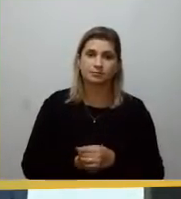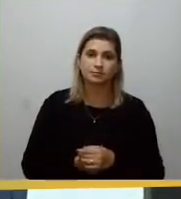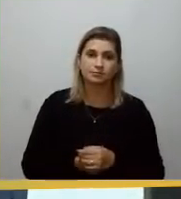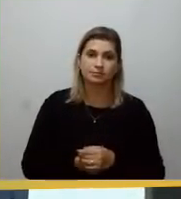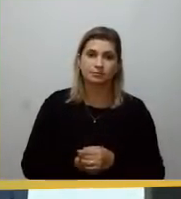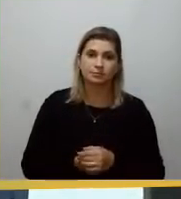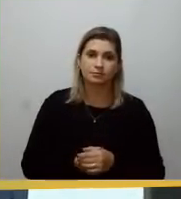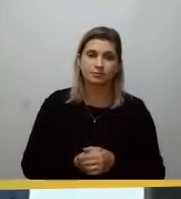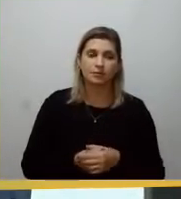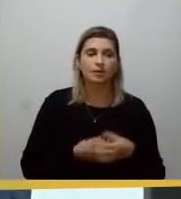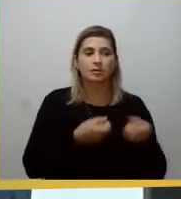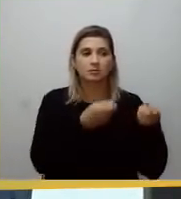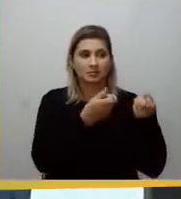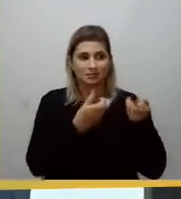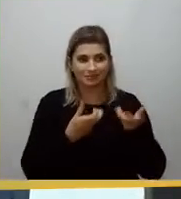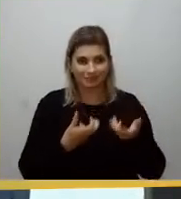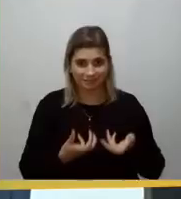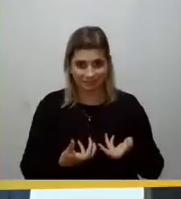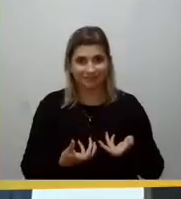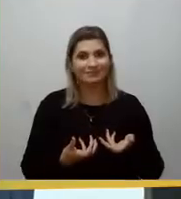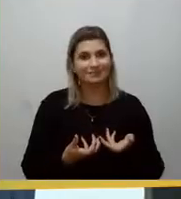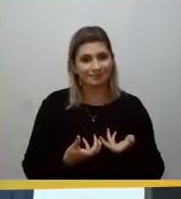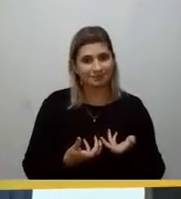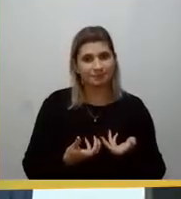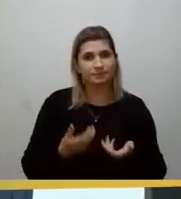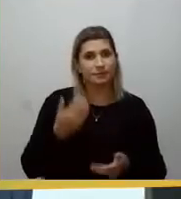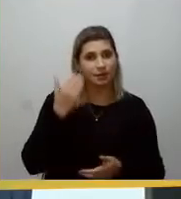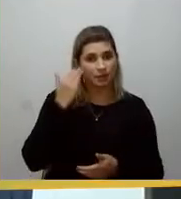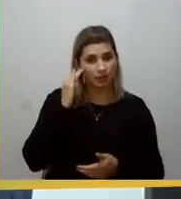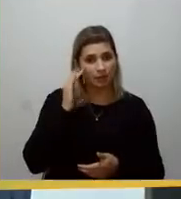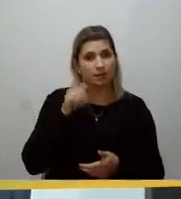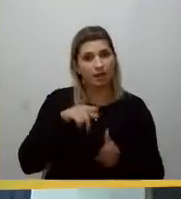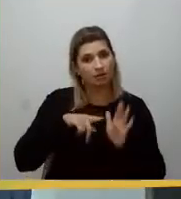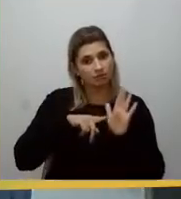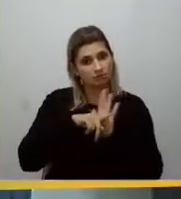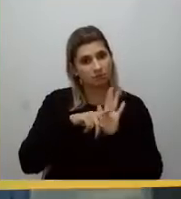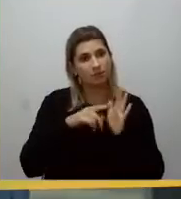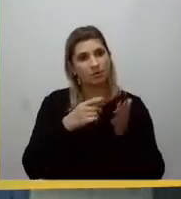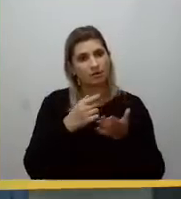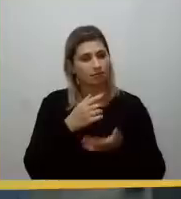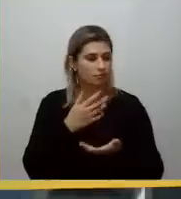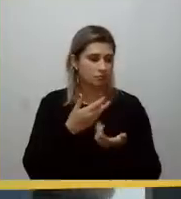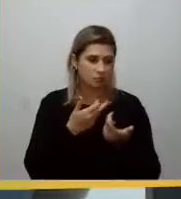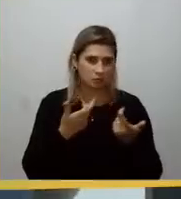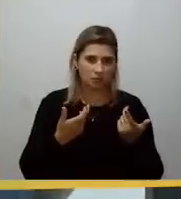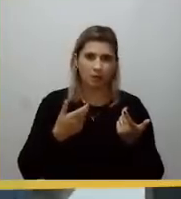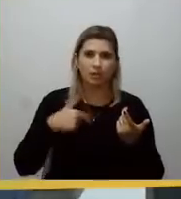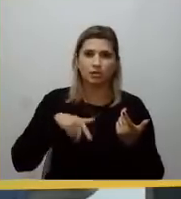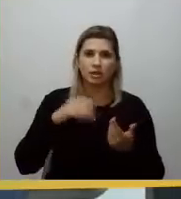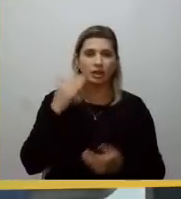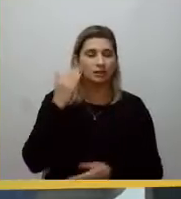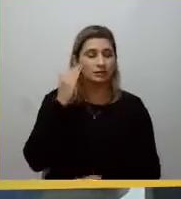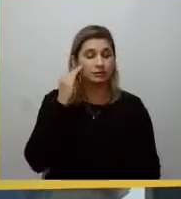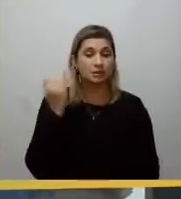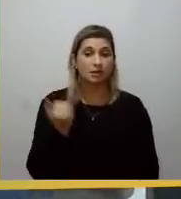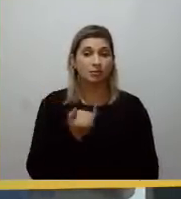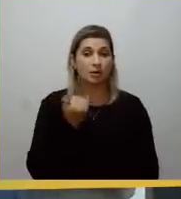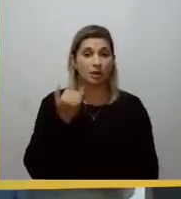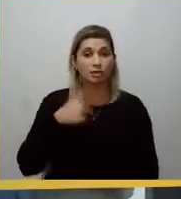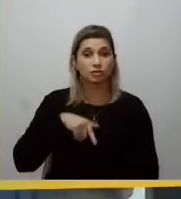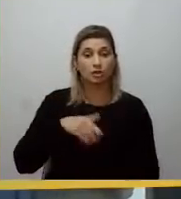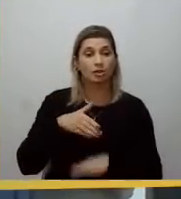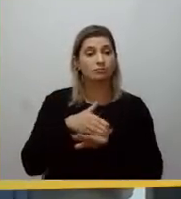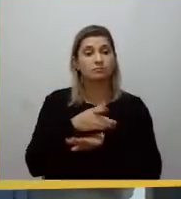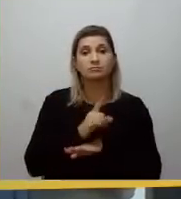seu depoimento. Eu entendo assim, que foi importante, porque nós, que não participamos diretamente, em alguns momentos